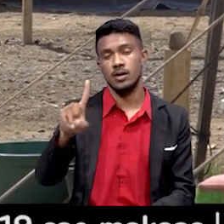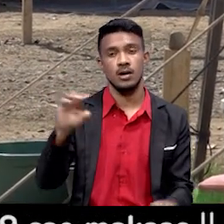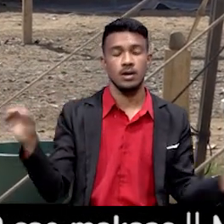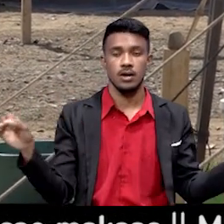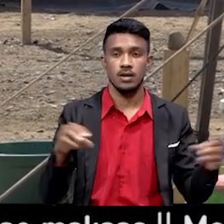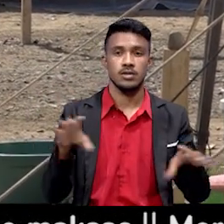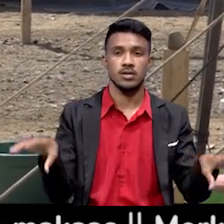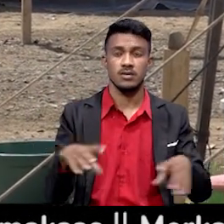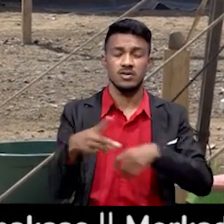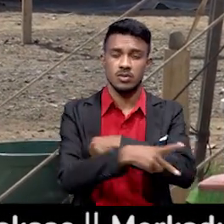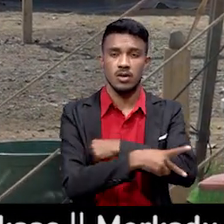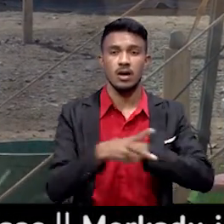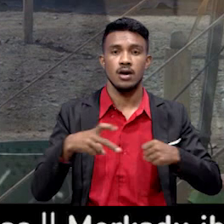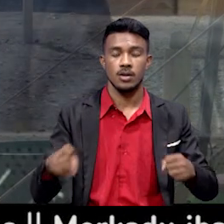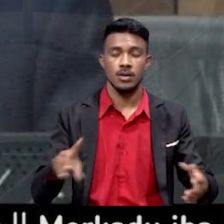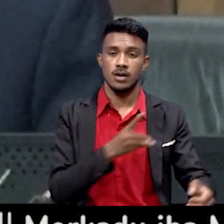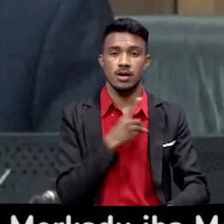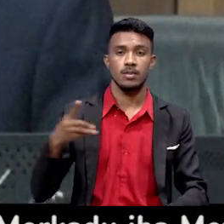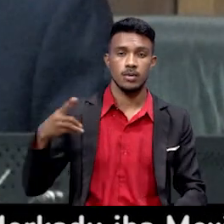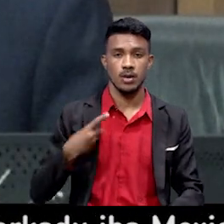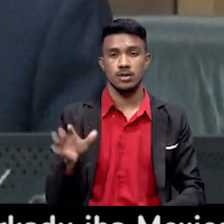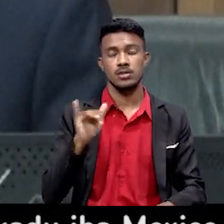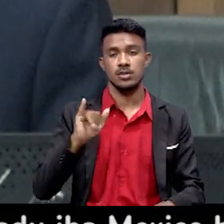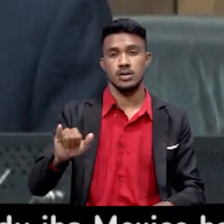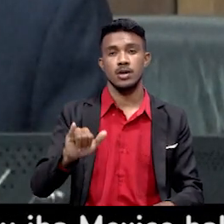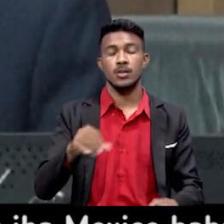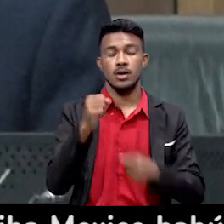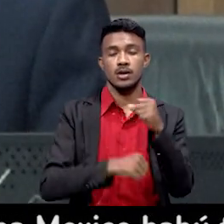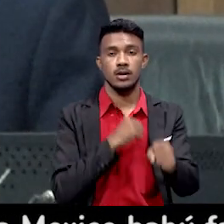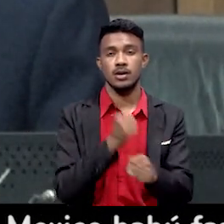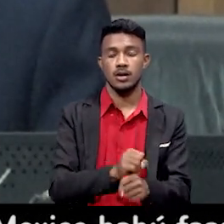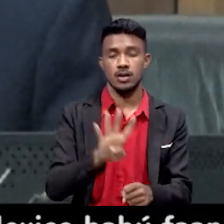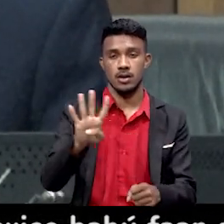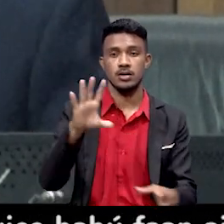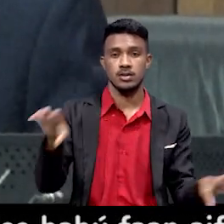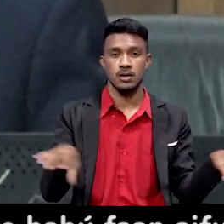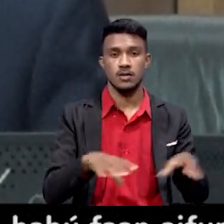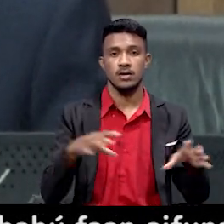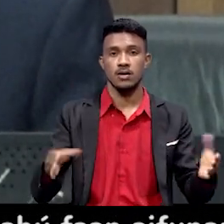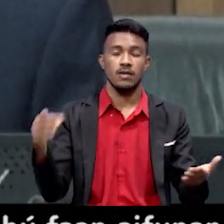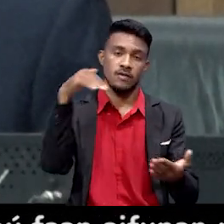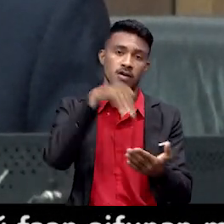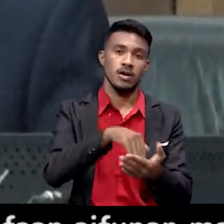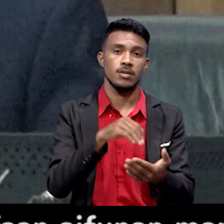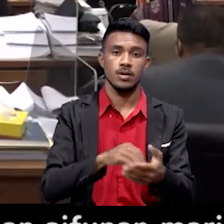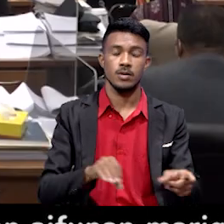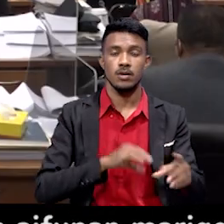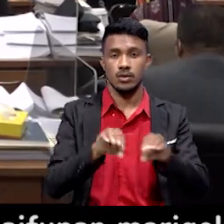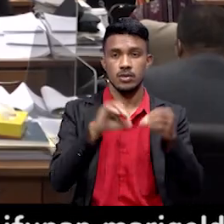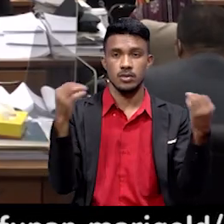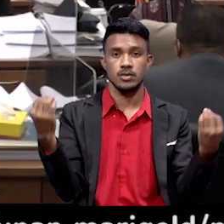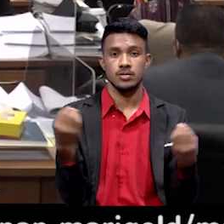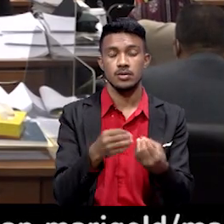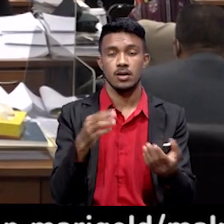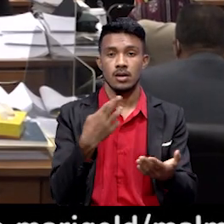mebe bade deputado nebe asumi mandato durante tinang hat mebe fila fali ba organ legislador sira ho di hare ida